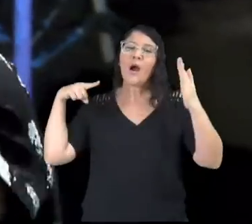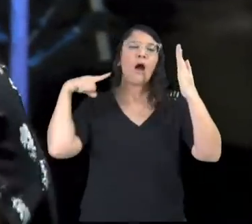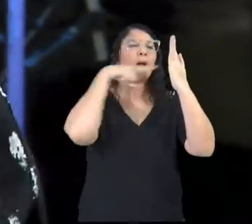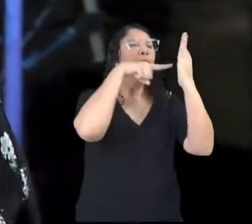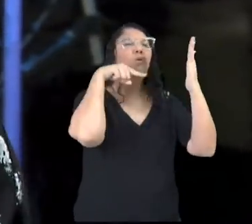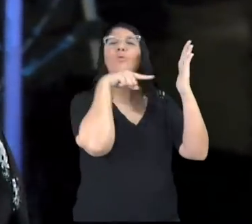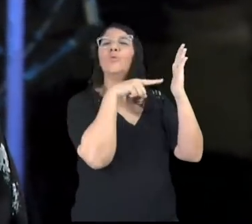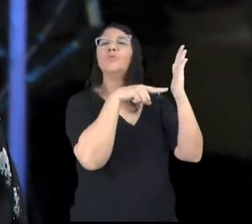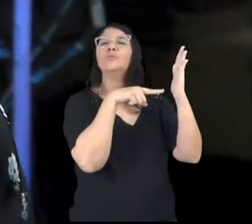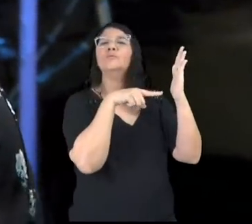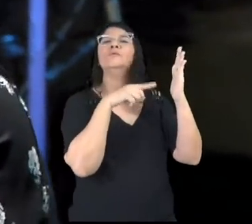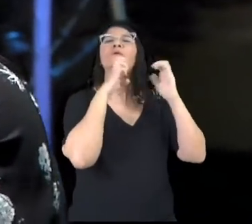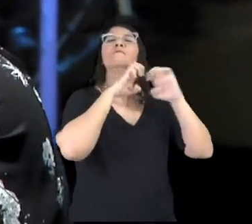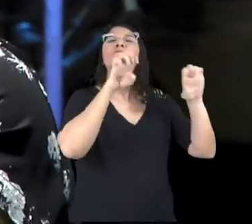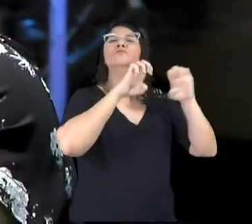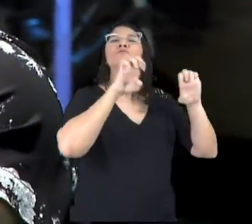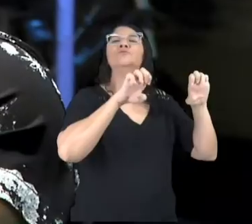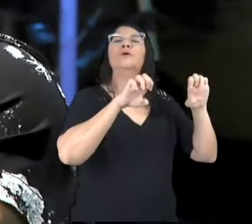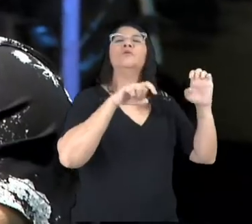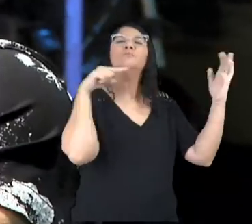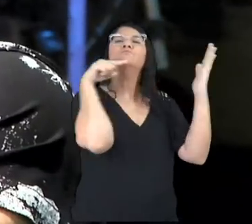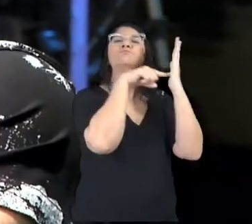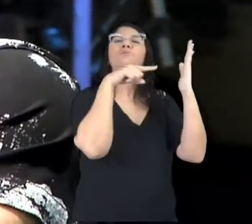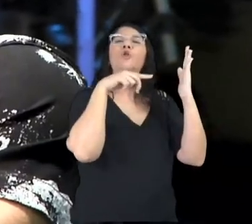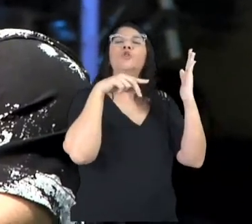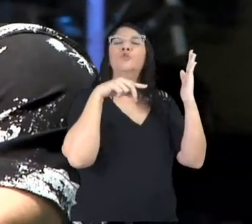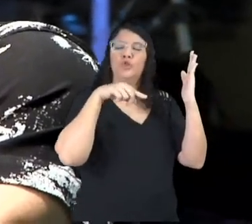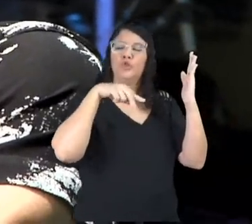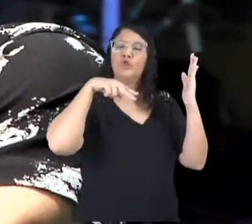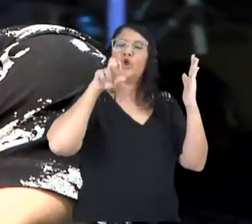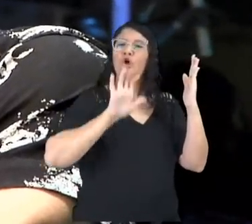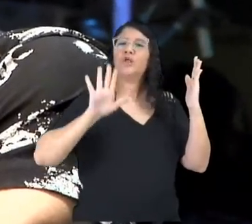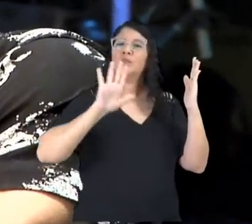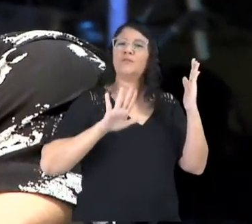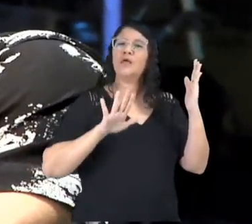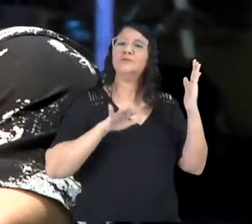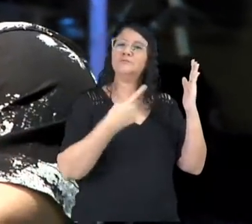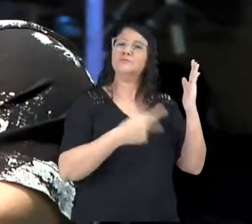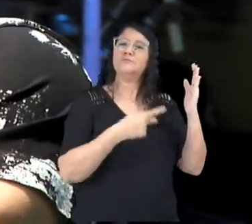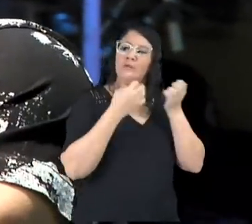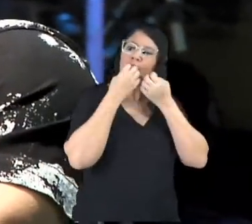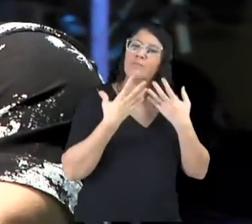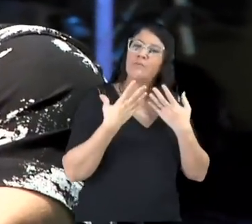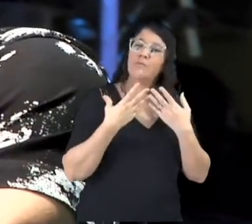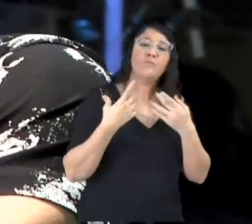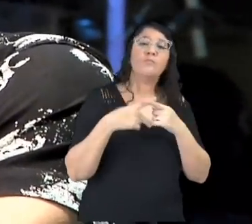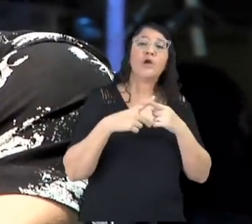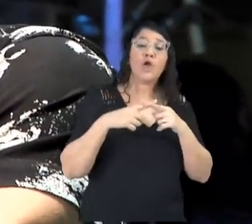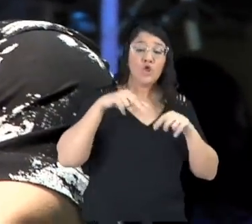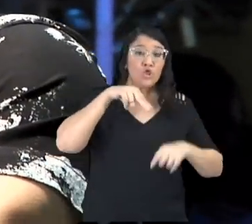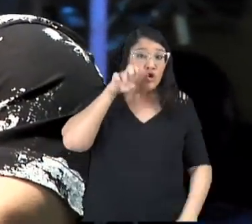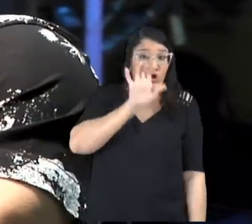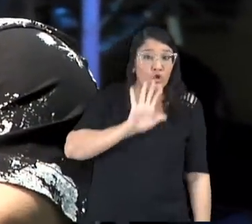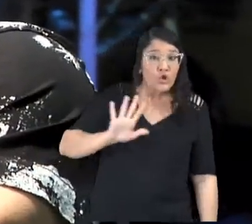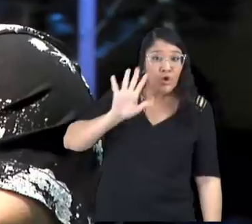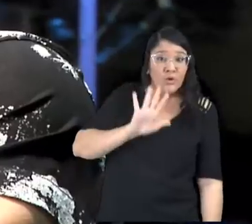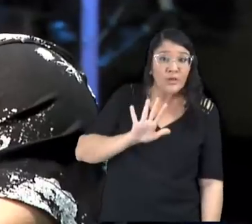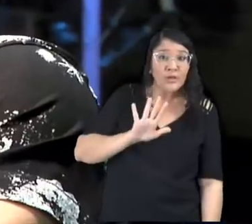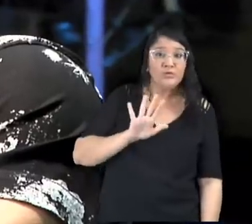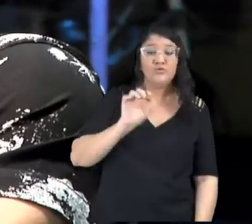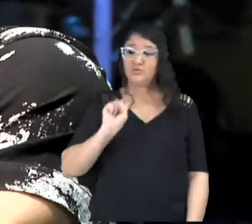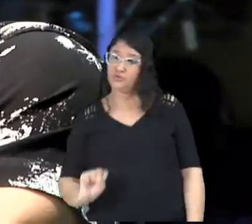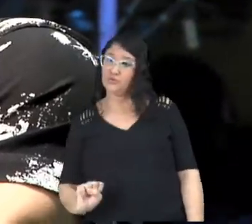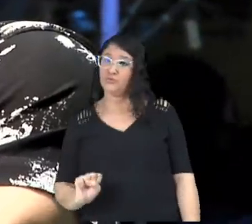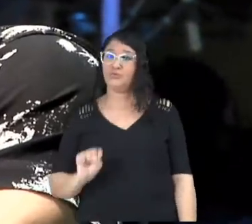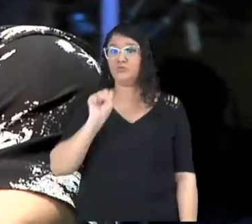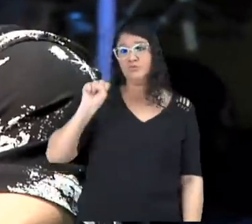no Nordeste tem sim. E não é porque foi feito no Nordeste que é bom, não. É porque no Nordeste, no Sul, no Sudeste, no